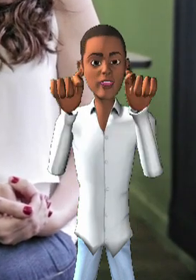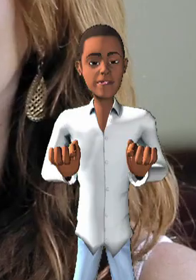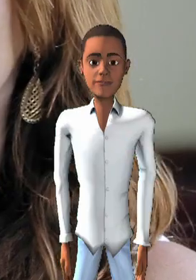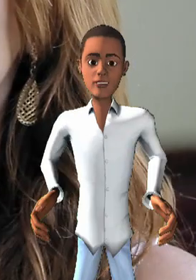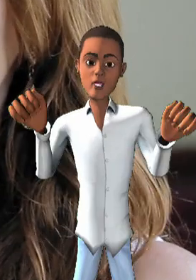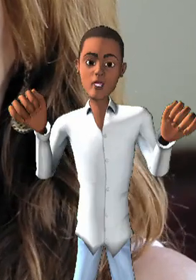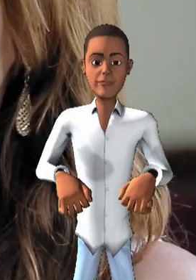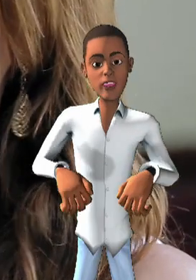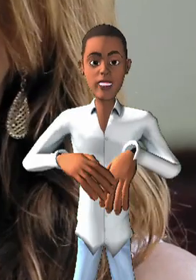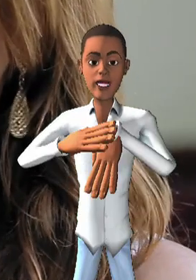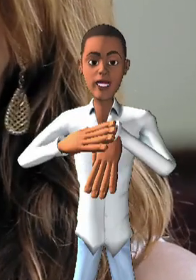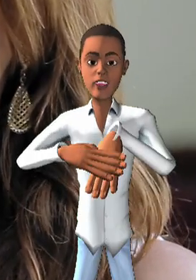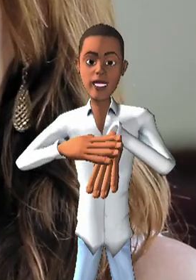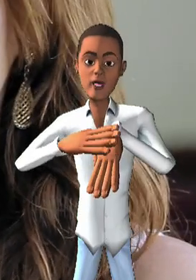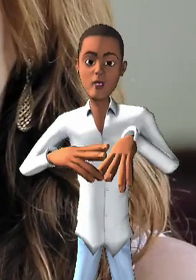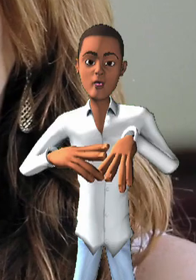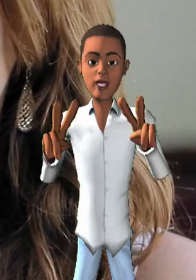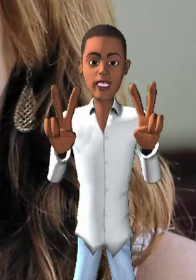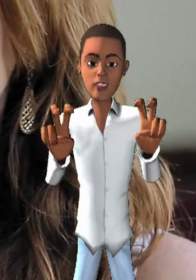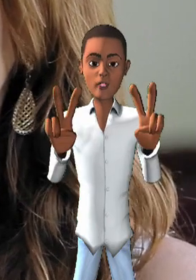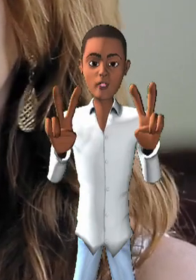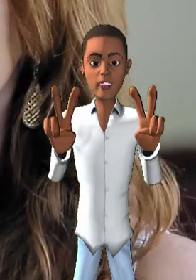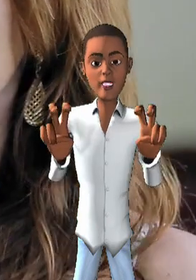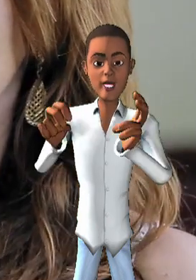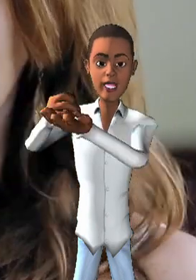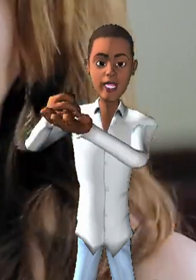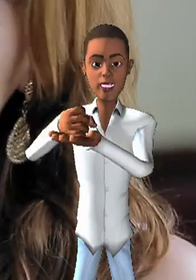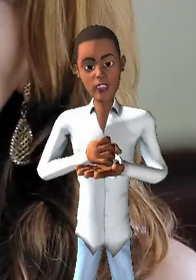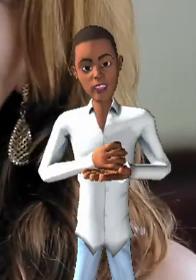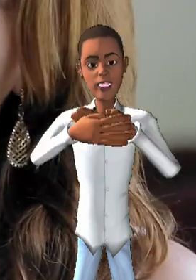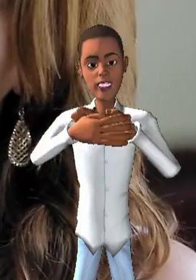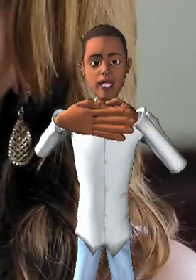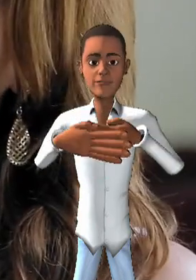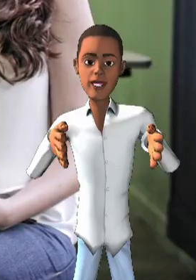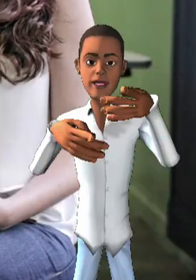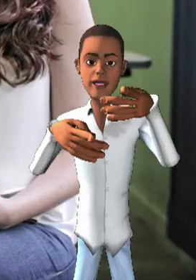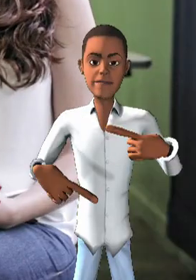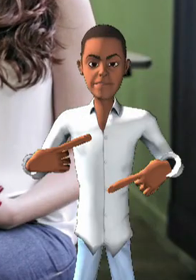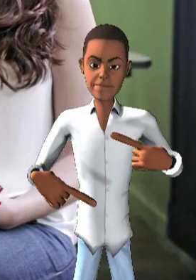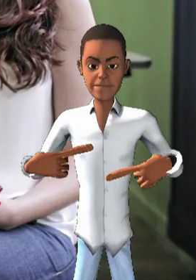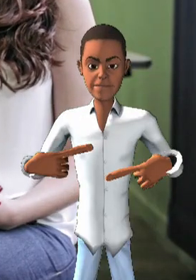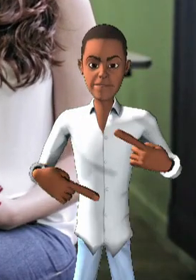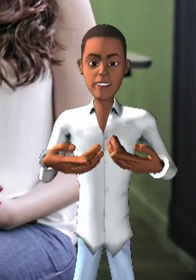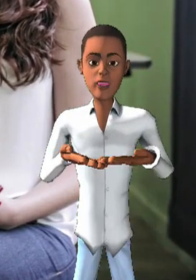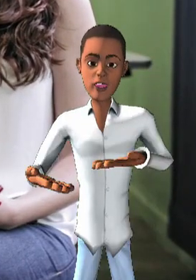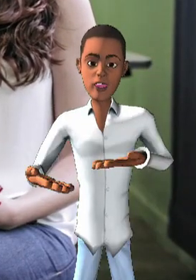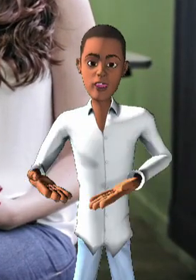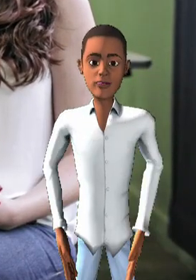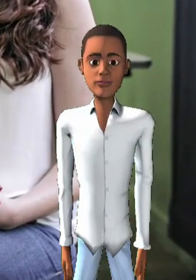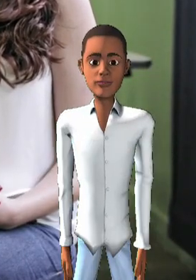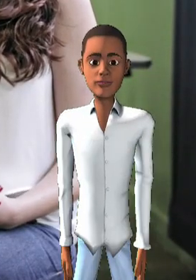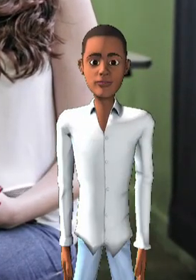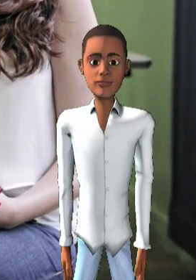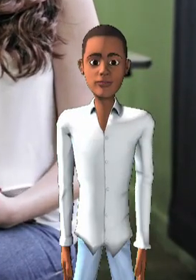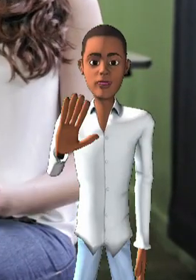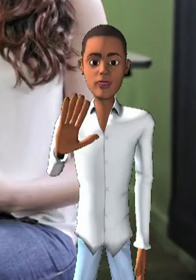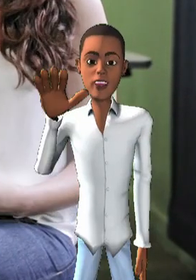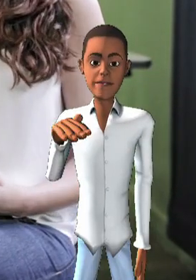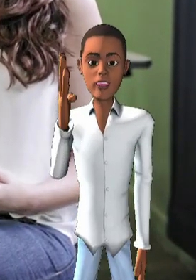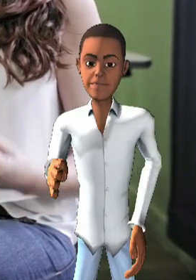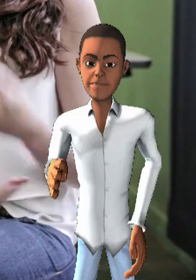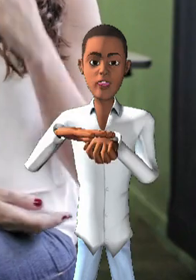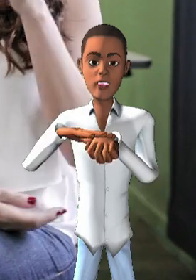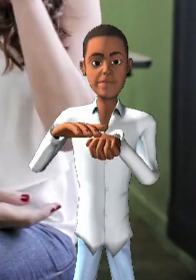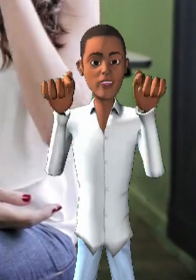com isso? O que a gente pode fazer para conseguir trazer essa discussão de uma forma mais ampliada para todos? Chamar